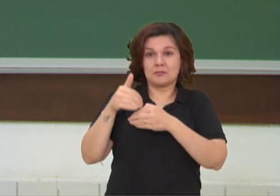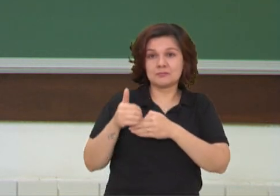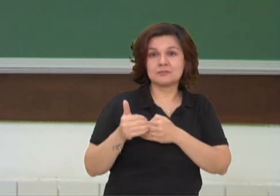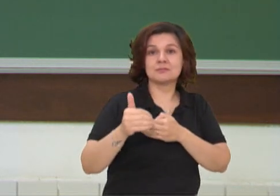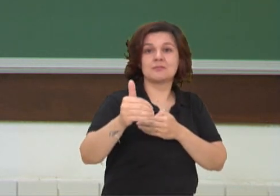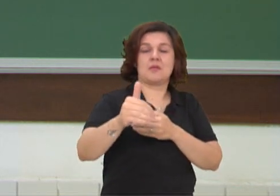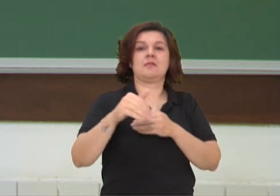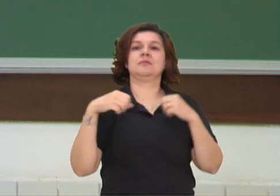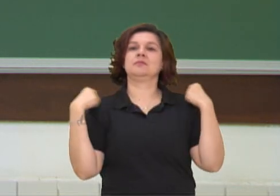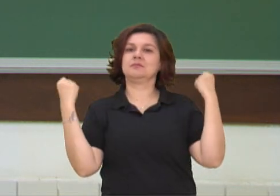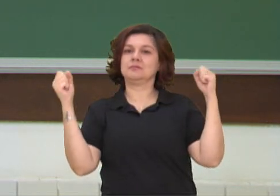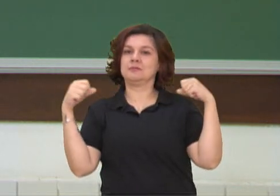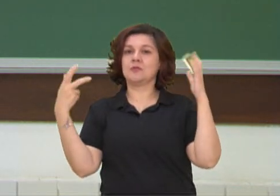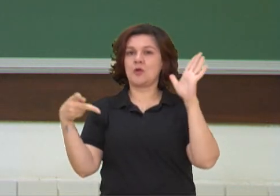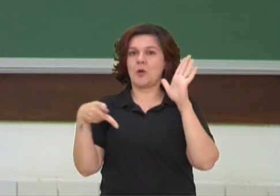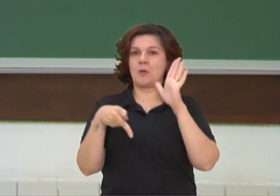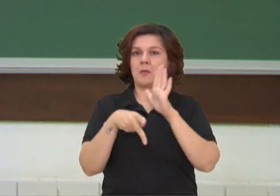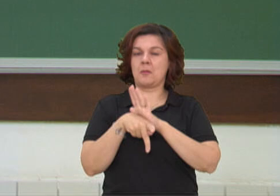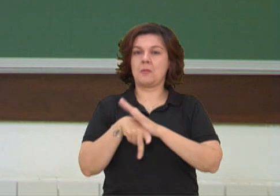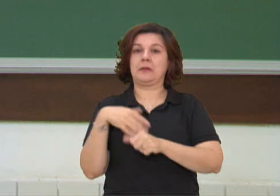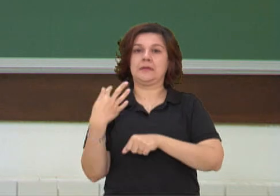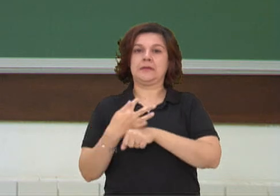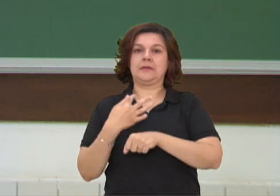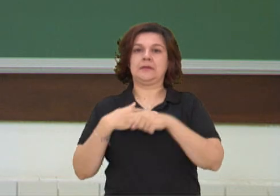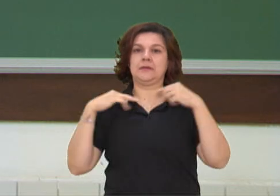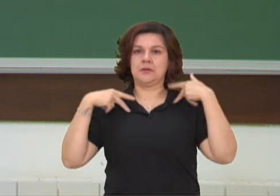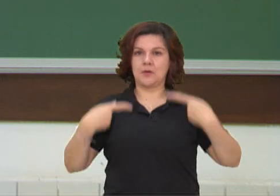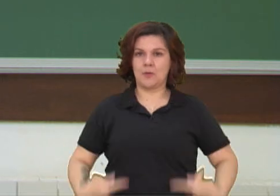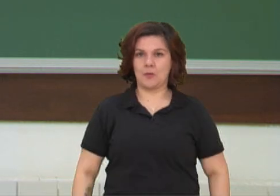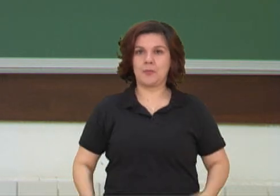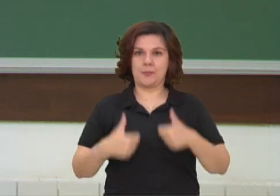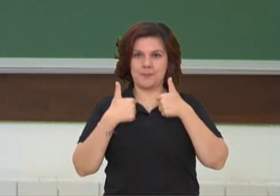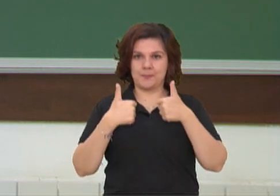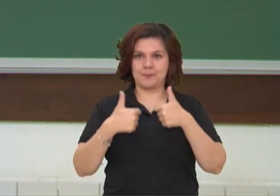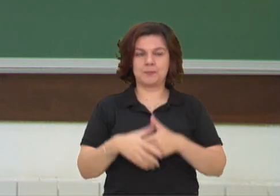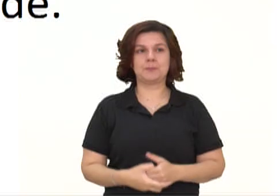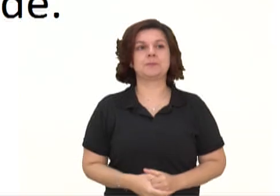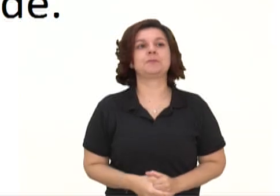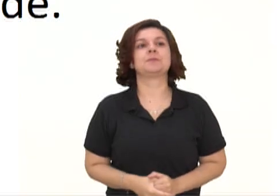ali relacionados à resistência do nosso corpo, certo?